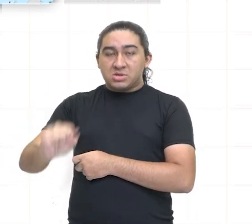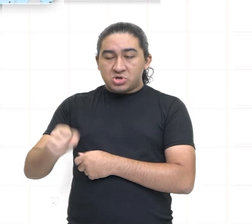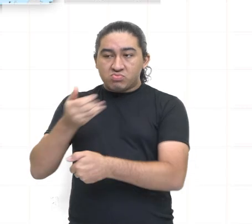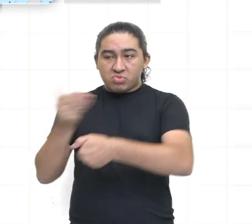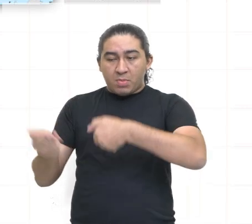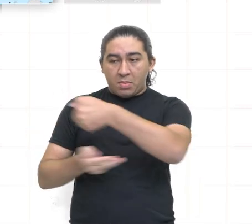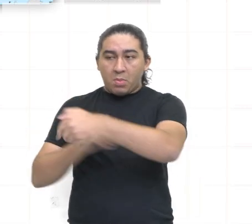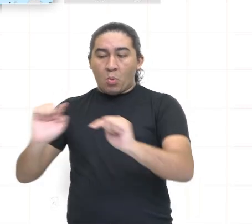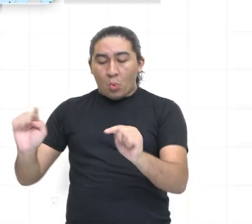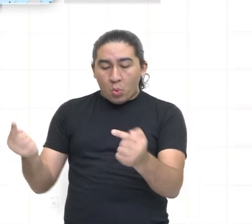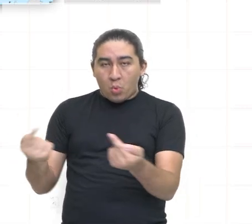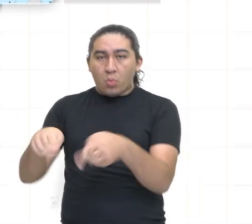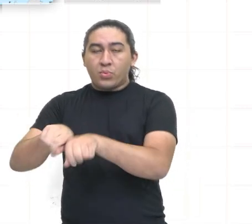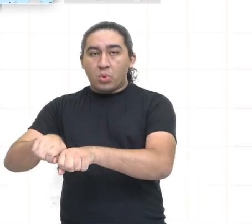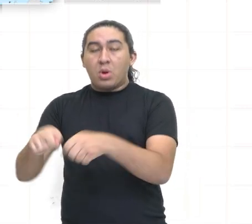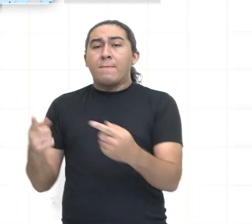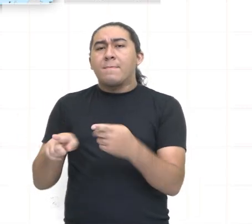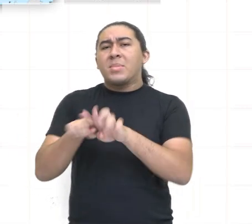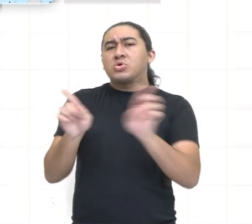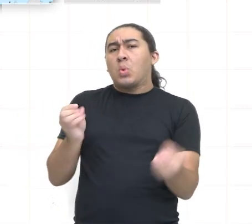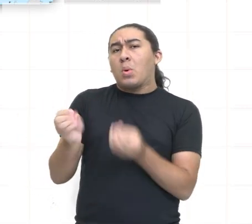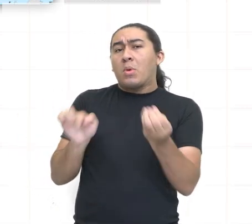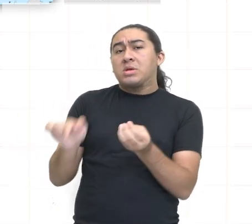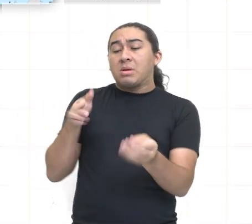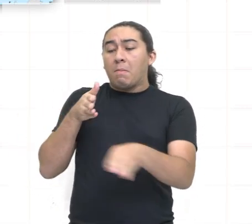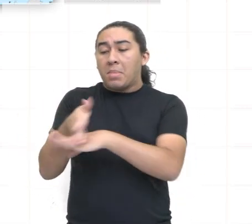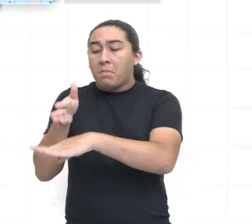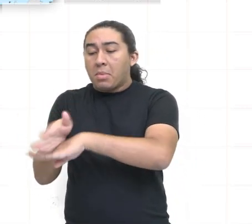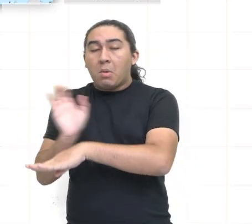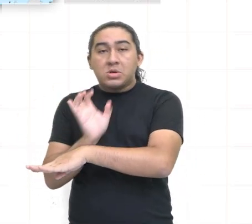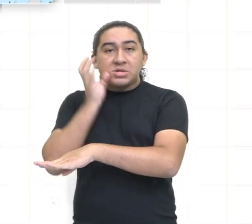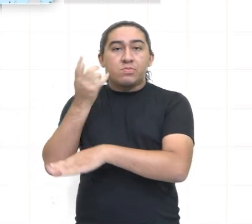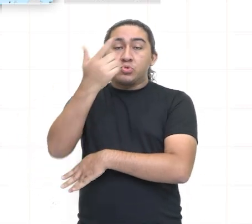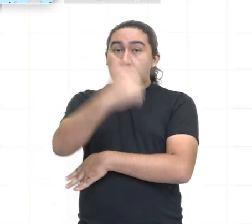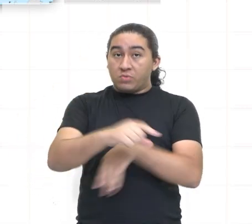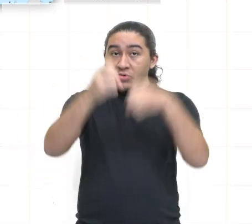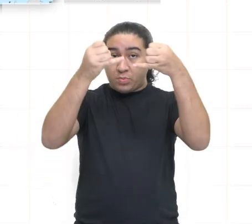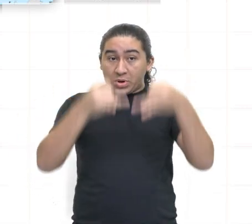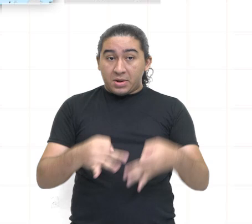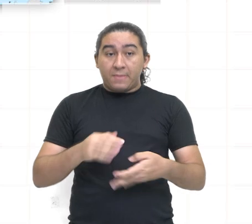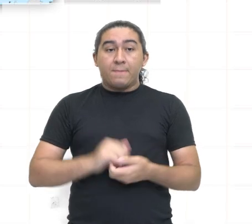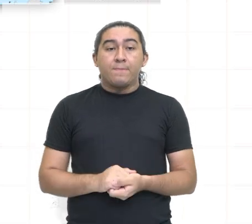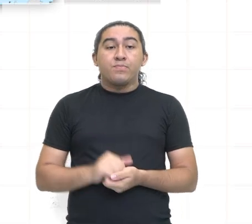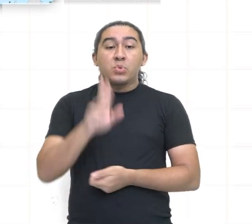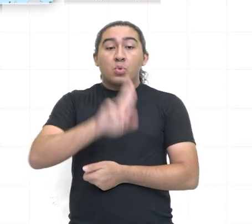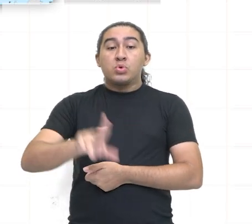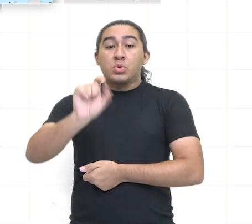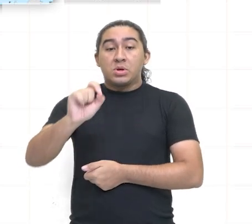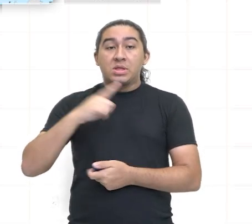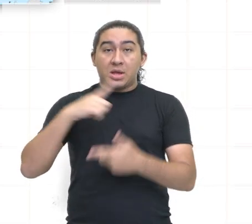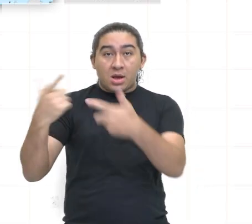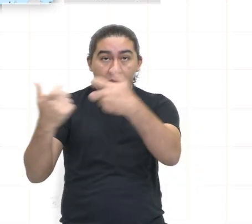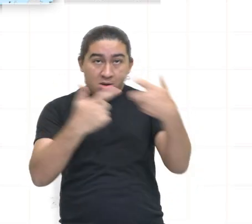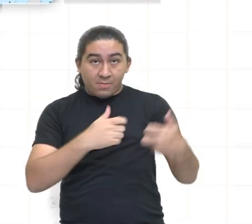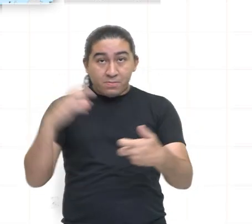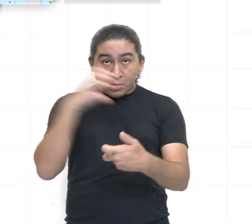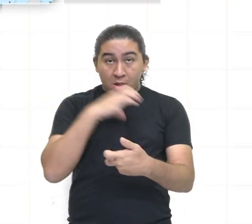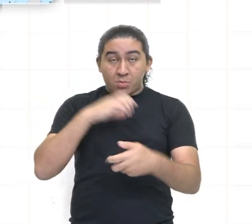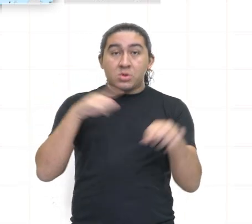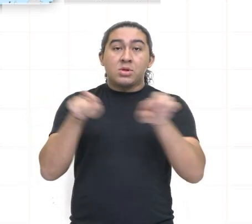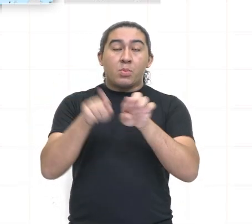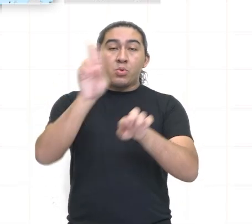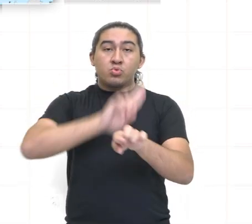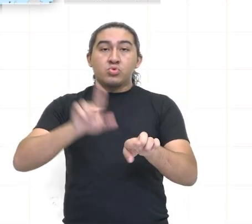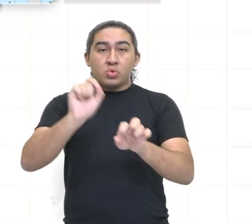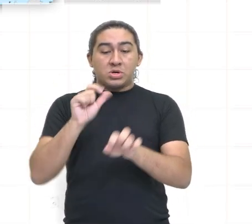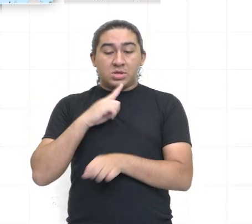colaboracionistas. Como é que se deve essa invasão alemã na França, professor? Mais uma vez, gente, utilizando a Guerra Relâmpago,